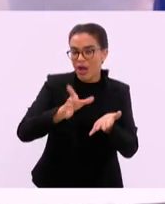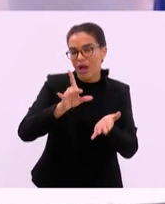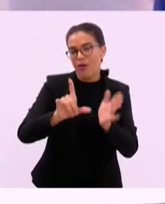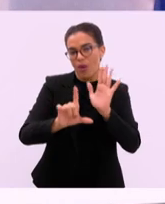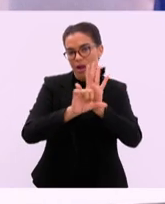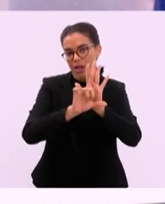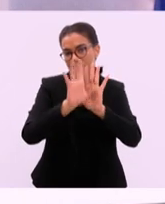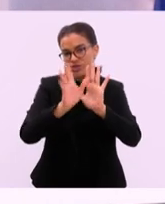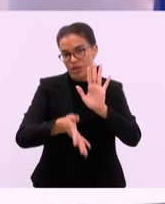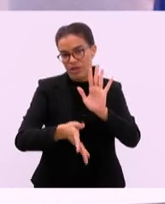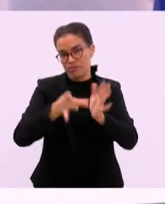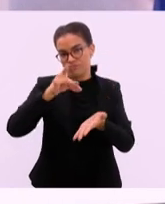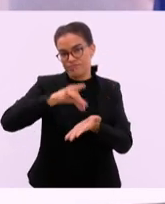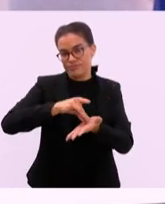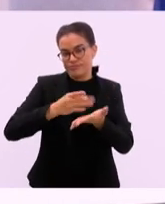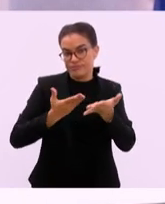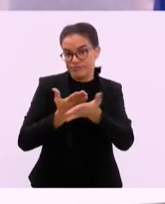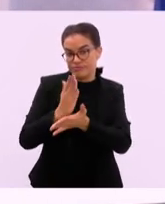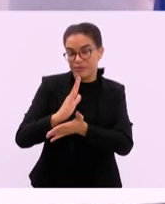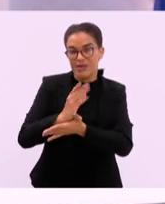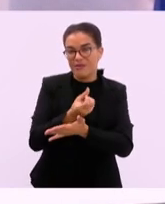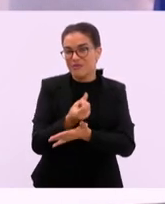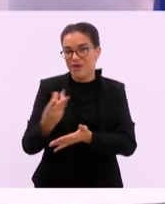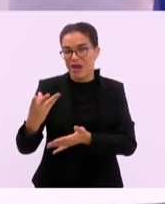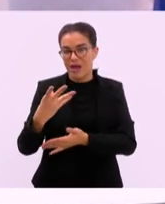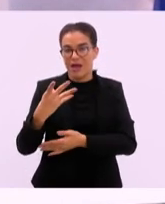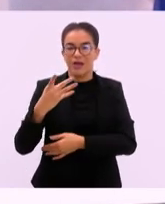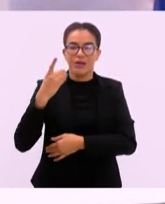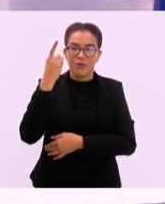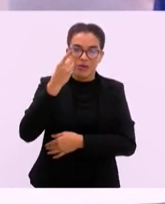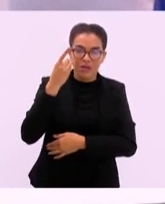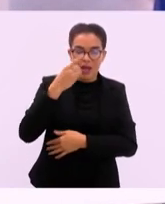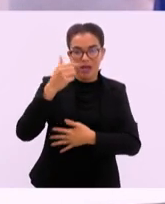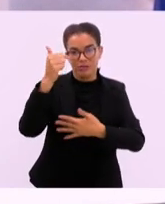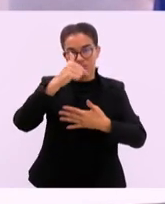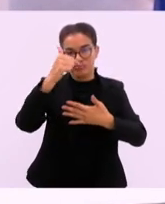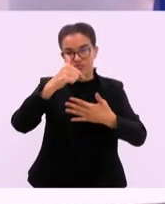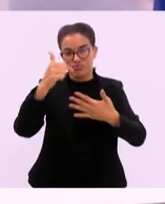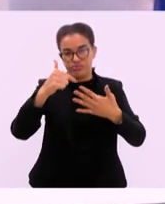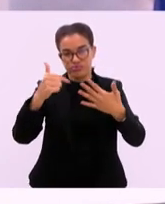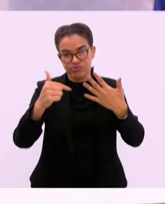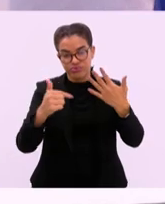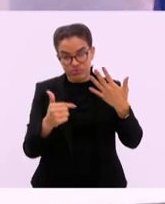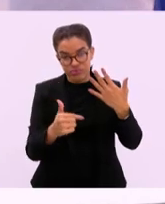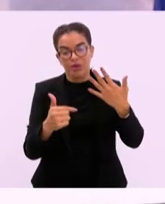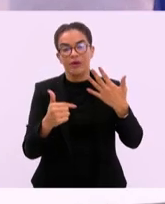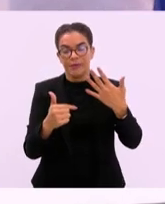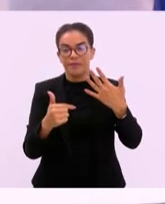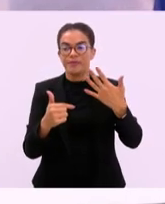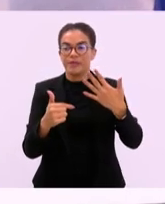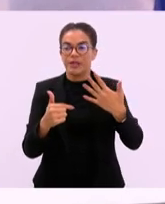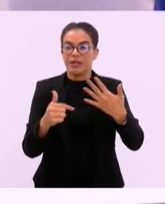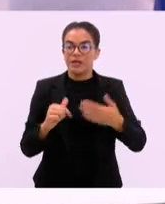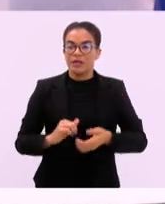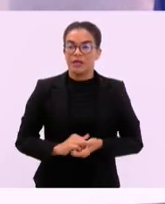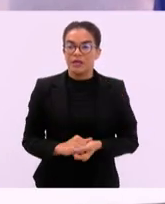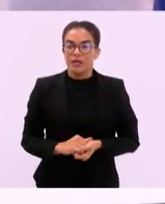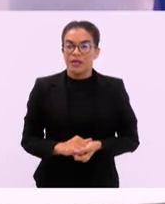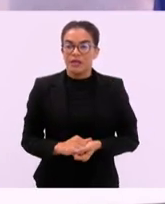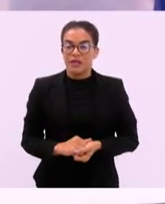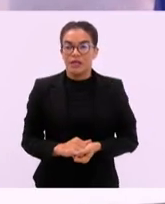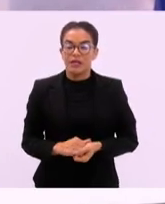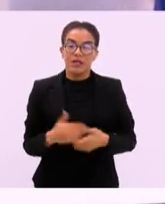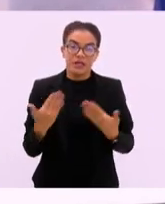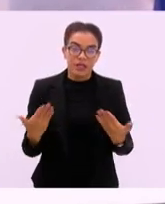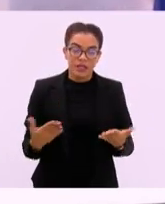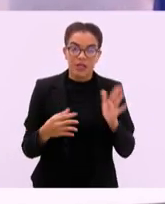nosso ordenamento, de vários deputados, deputado Pedro Ricardo, que são os autores, deputado Tony de Vieira, Carlinhos BNH, Tony de Paula Paz e Chico Machado. Então,